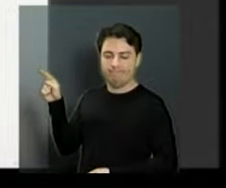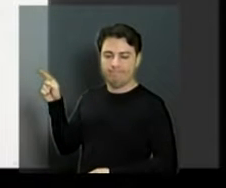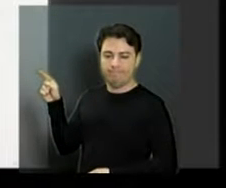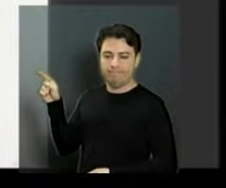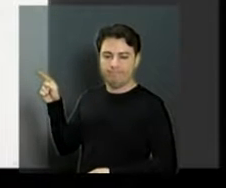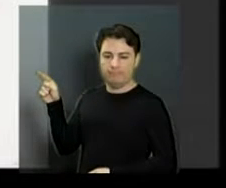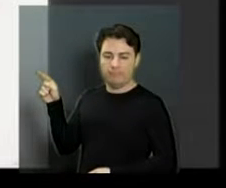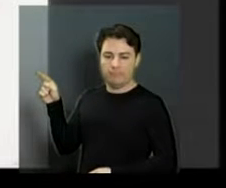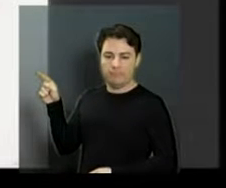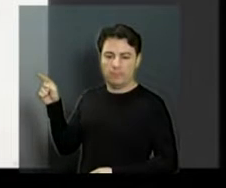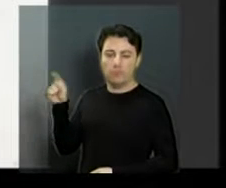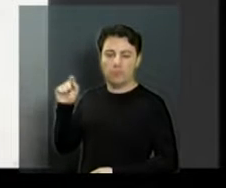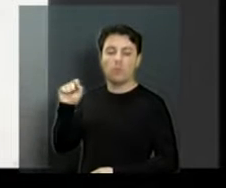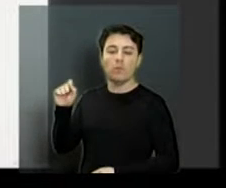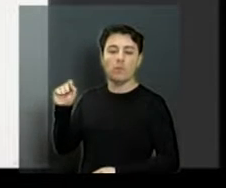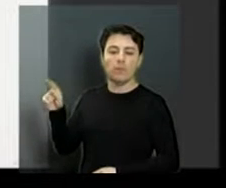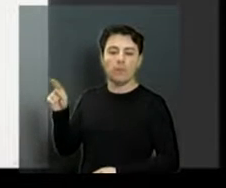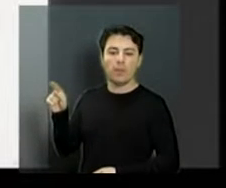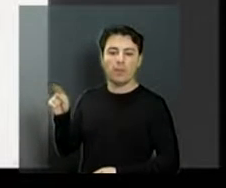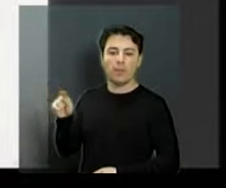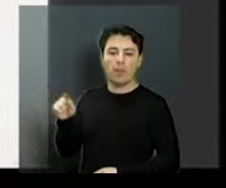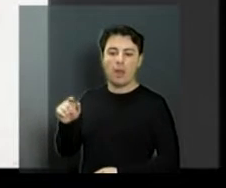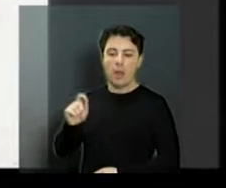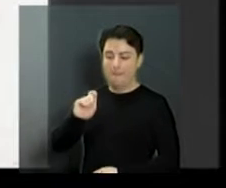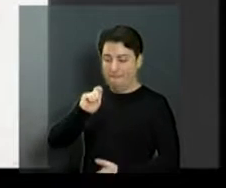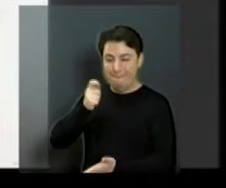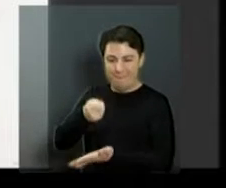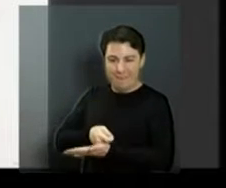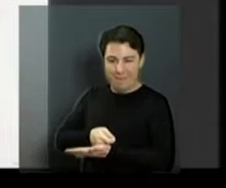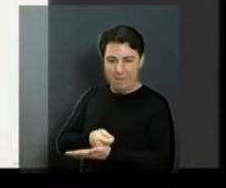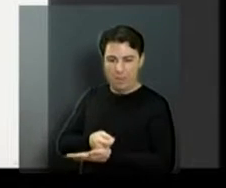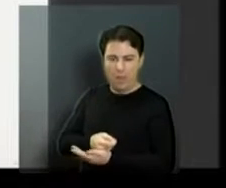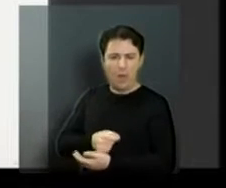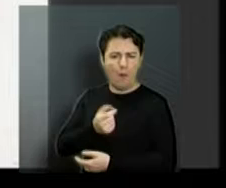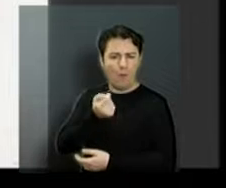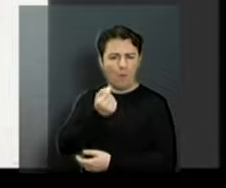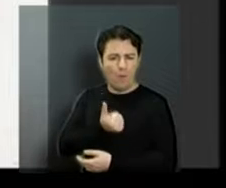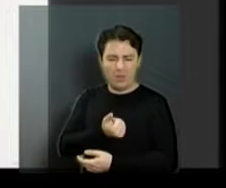R$ 46.493,58 de uma munícipe. Ela recebeu essa conta de água, no valor de 46, quase